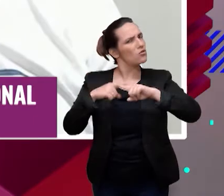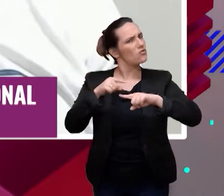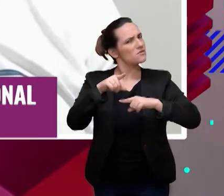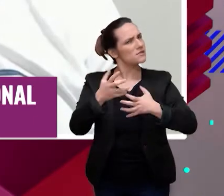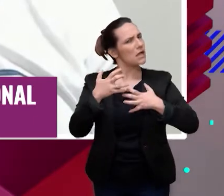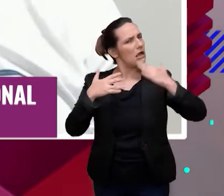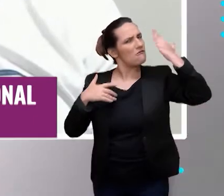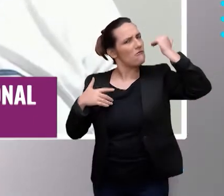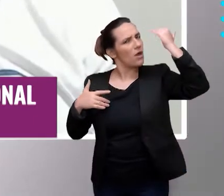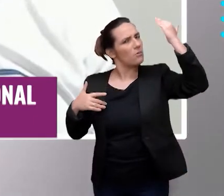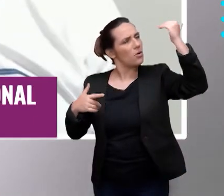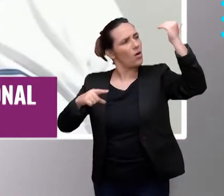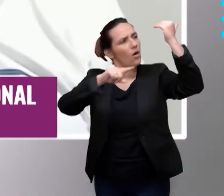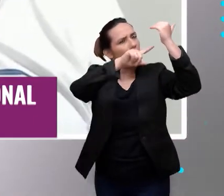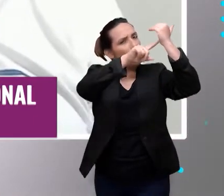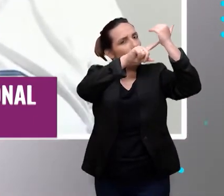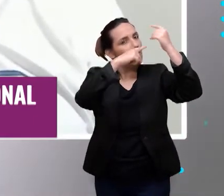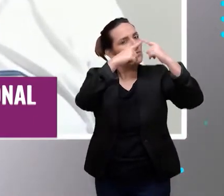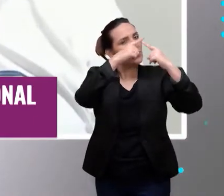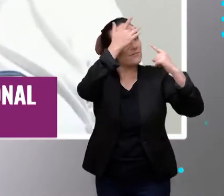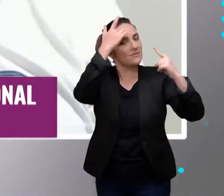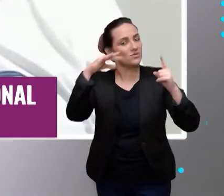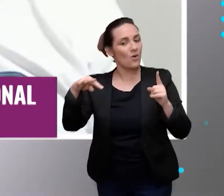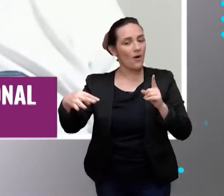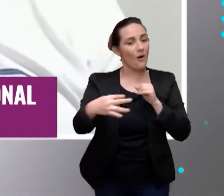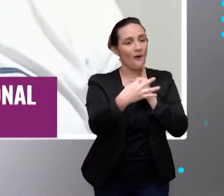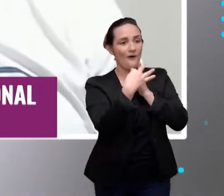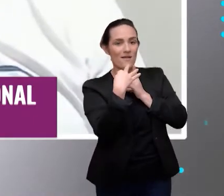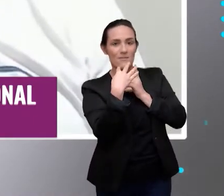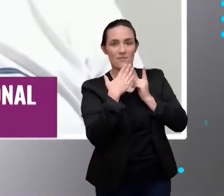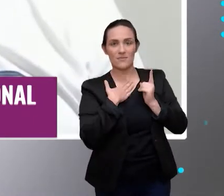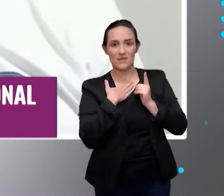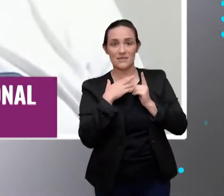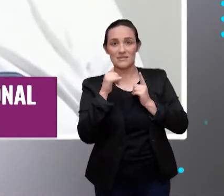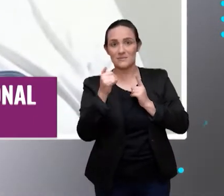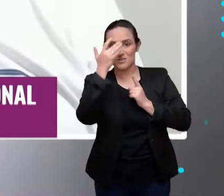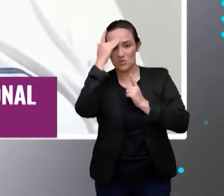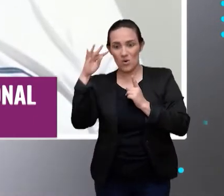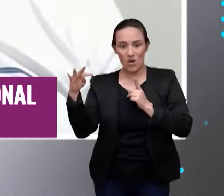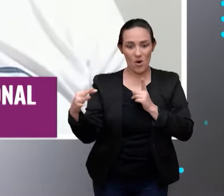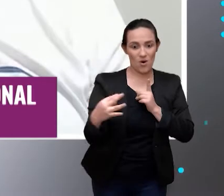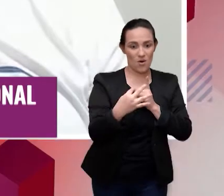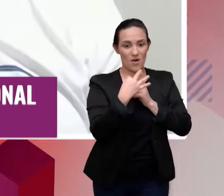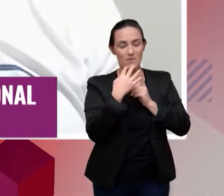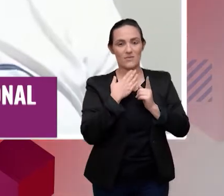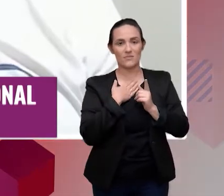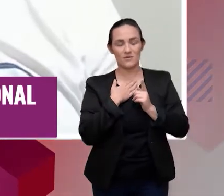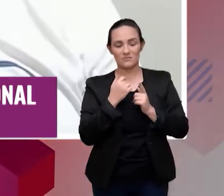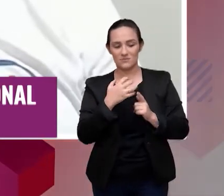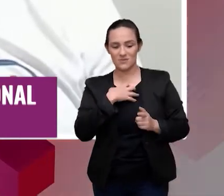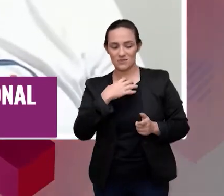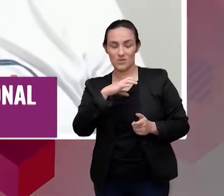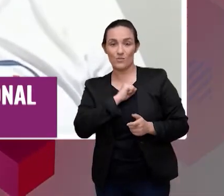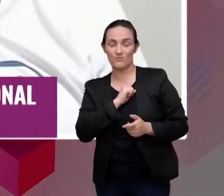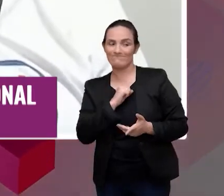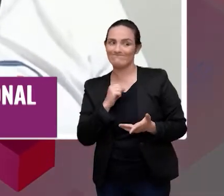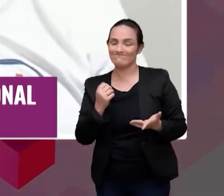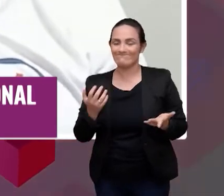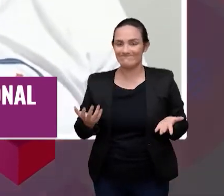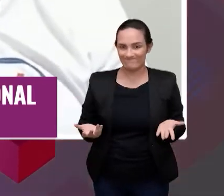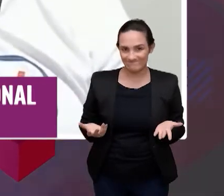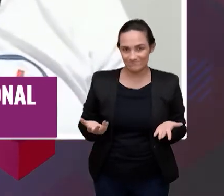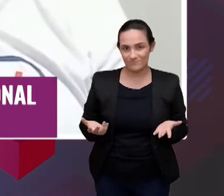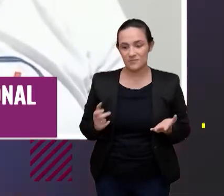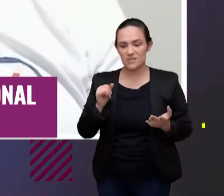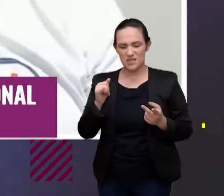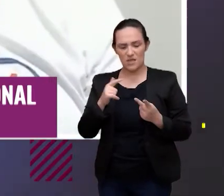Então, quando você quer ser uma pessoa poderosa, a mesma coisa. Se você busca riqueza, você vai querer o quê?